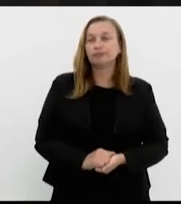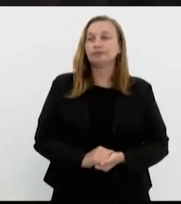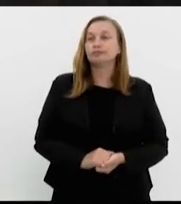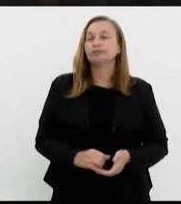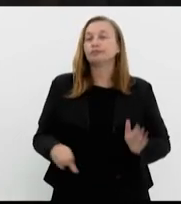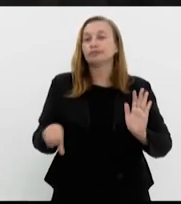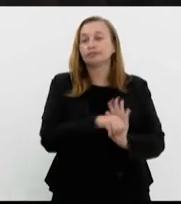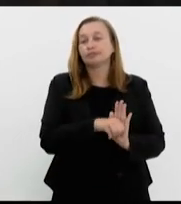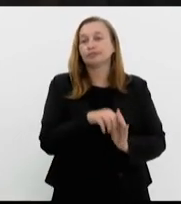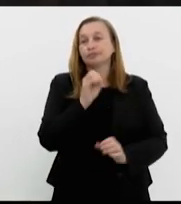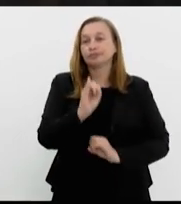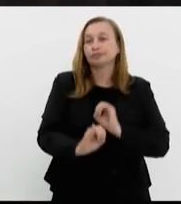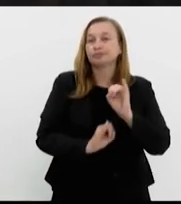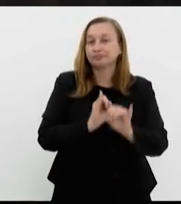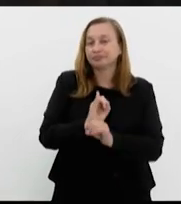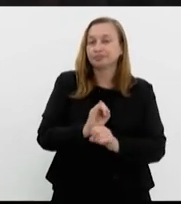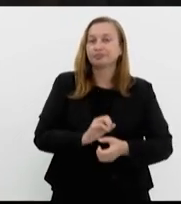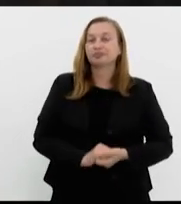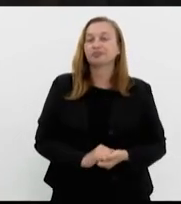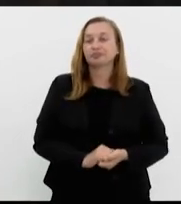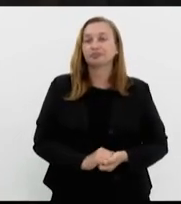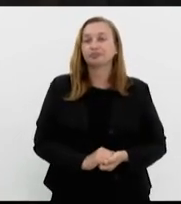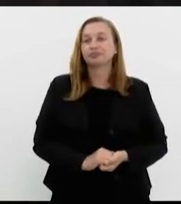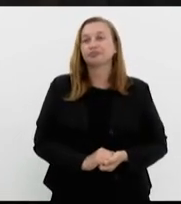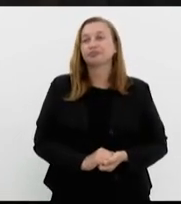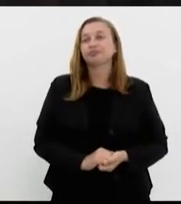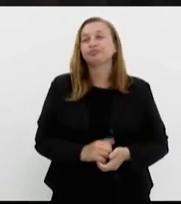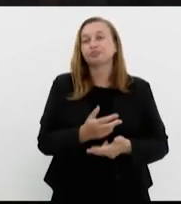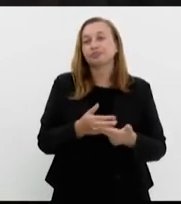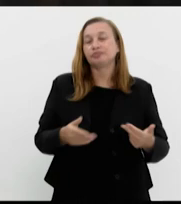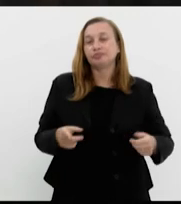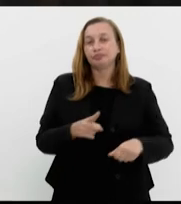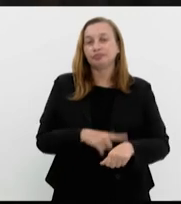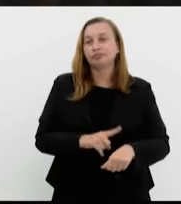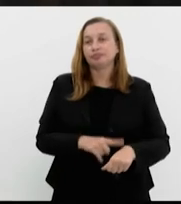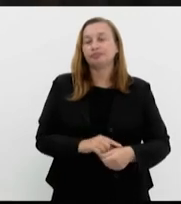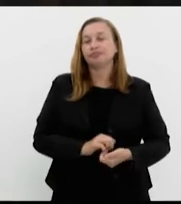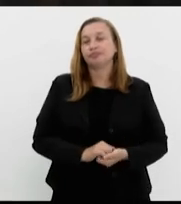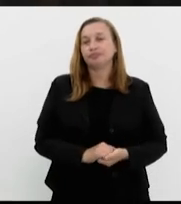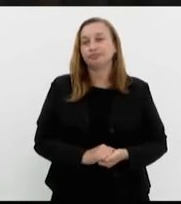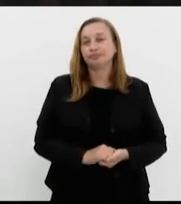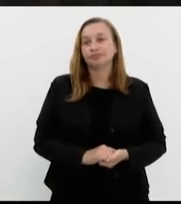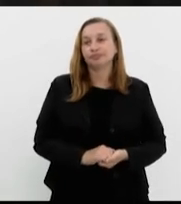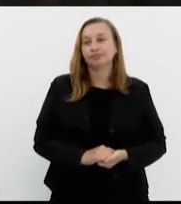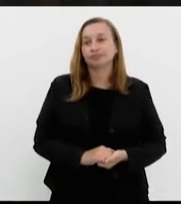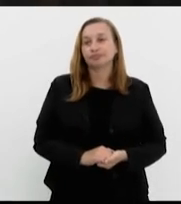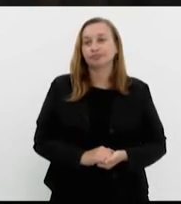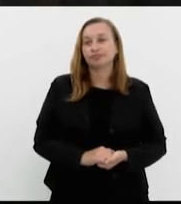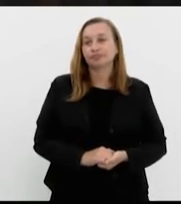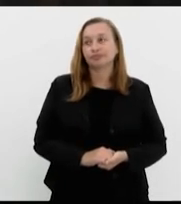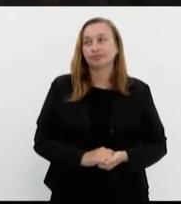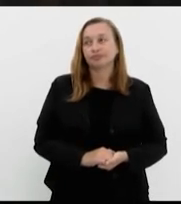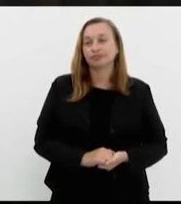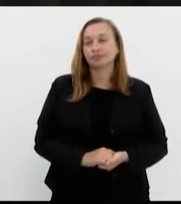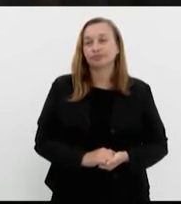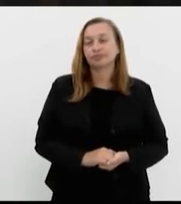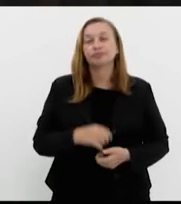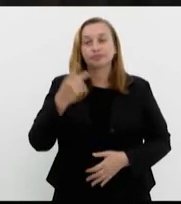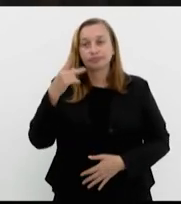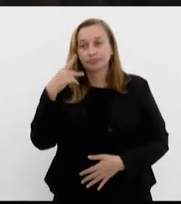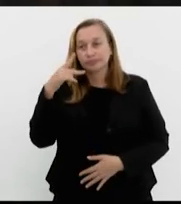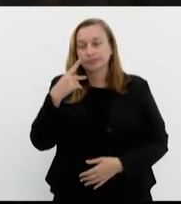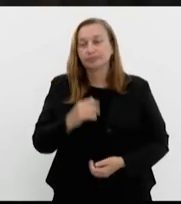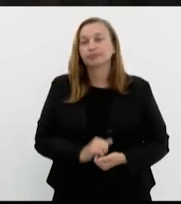crime cibernético, em muitas instâncias, inclusive na